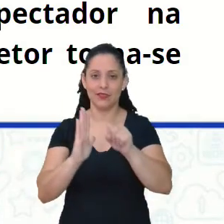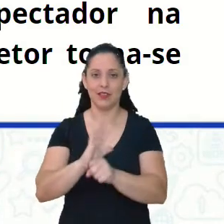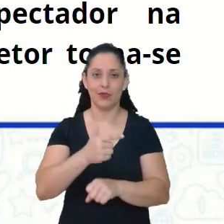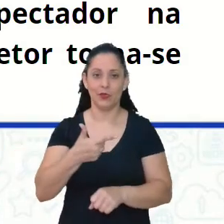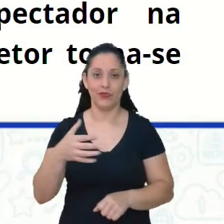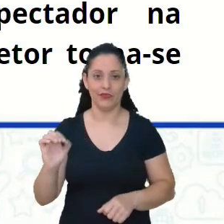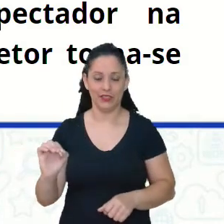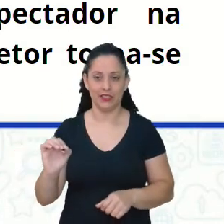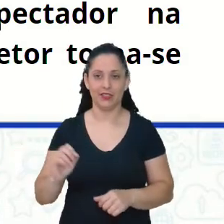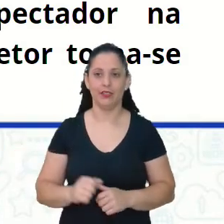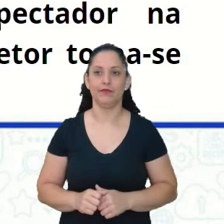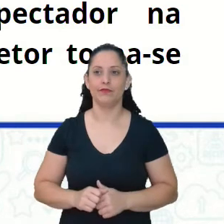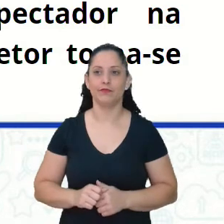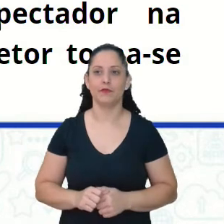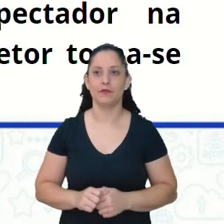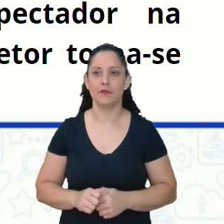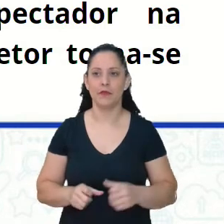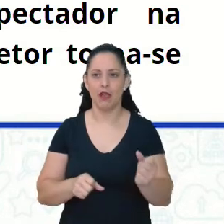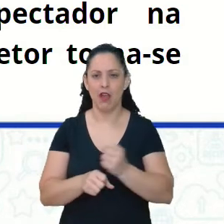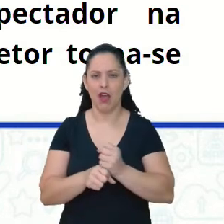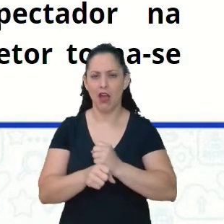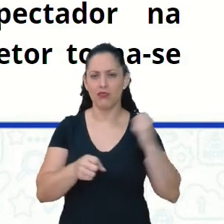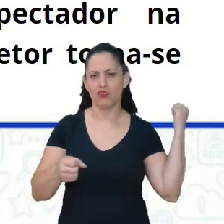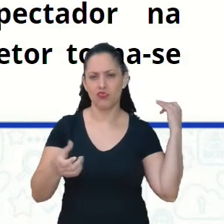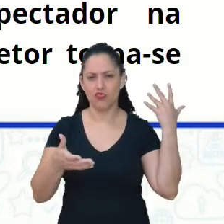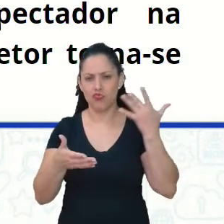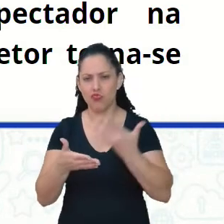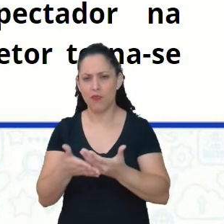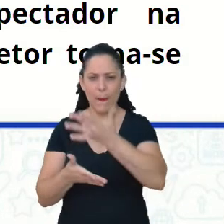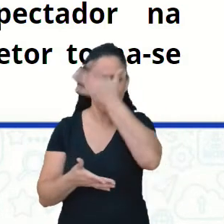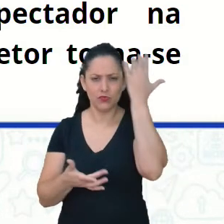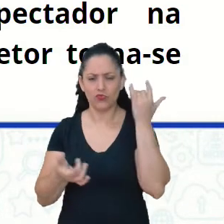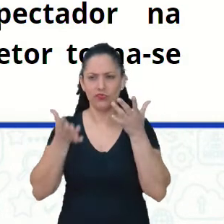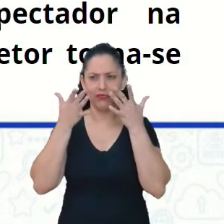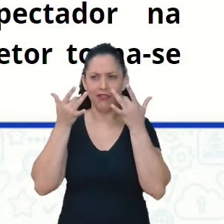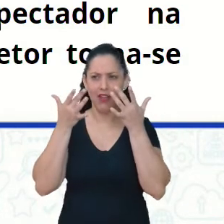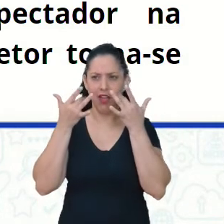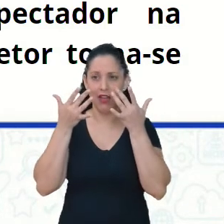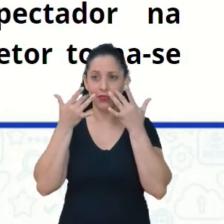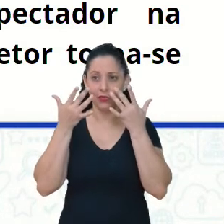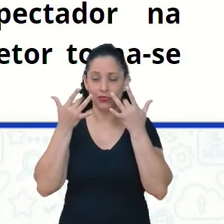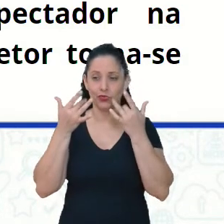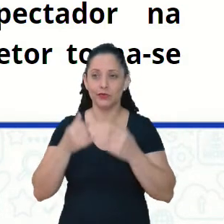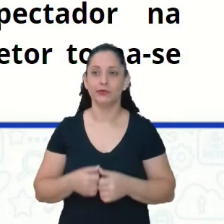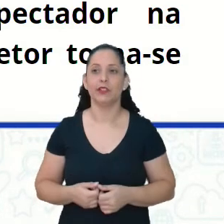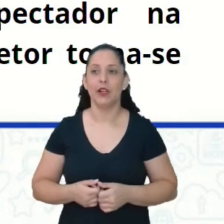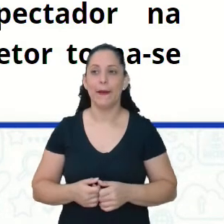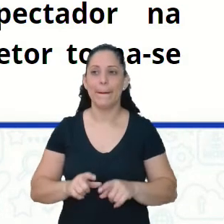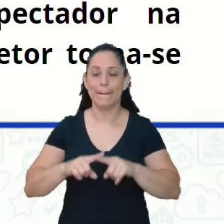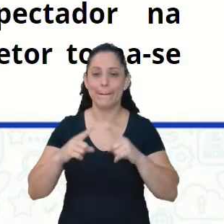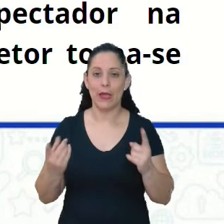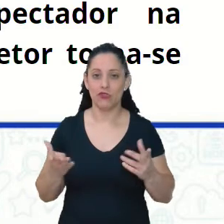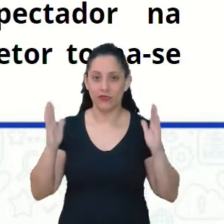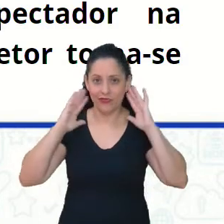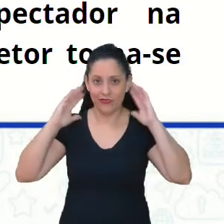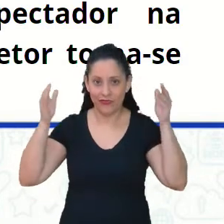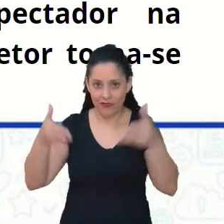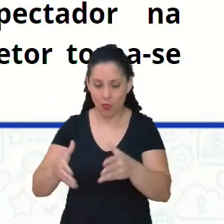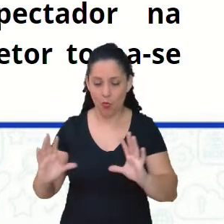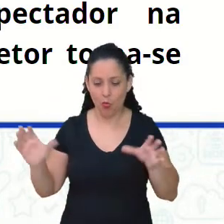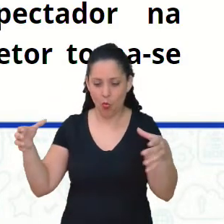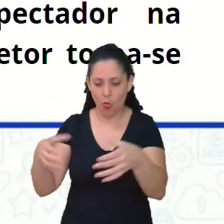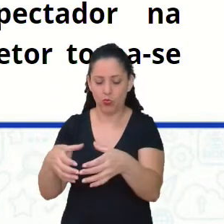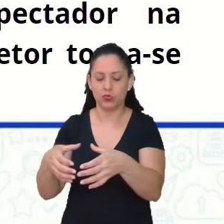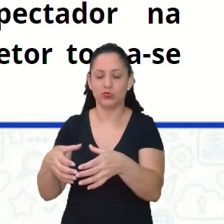tá? Em anos recentes, alguns dramaturgos ainda se destacam, mas o eixo criador desloca-se para os grupos. Então, a